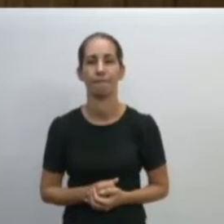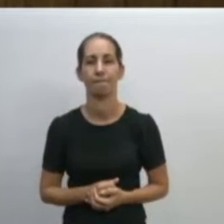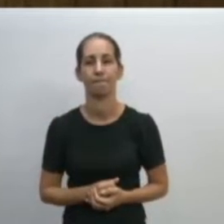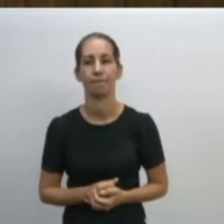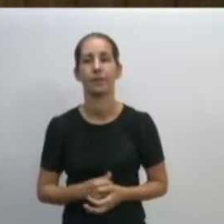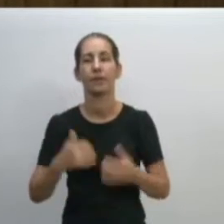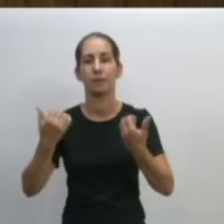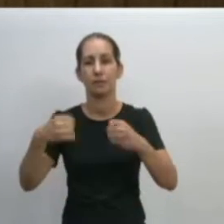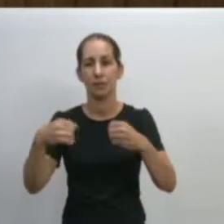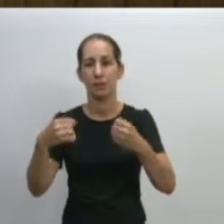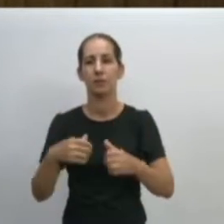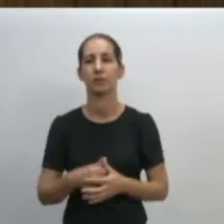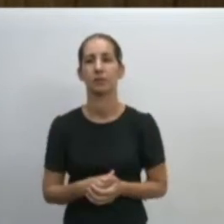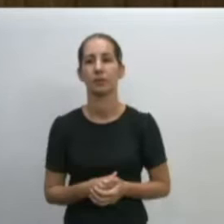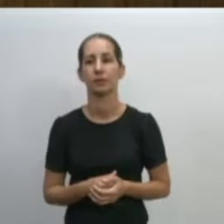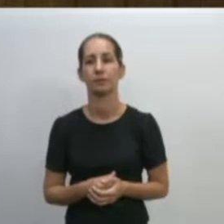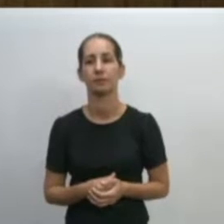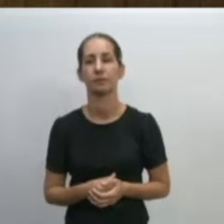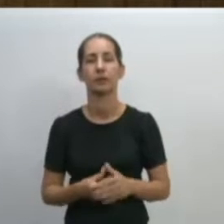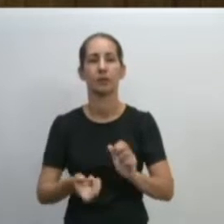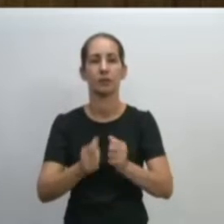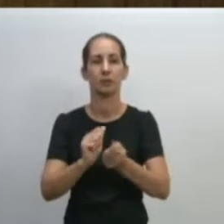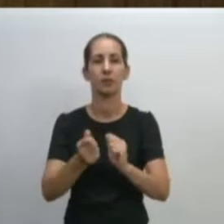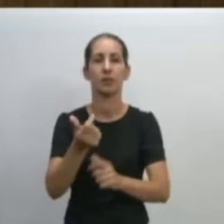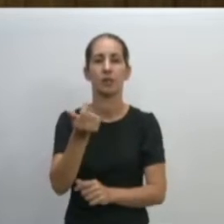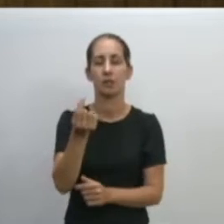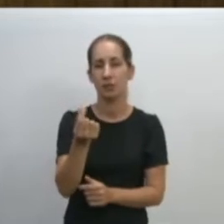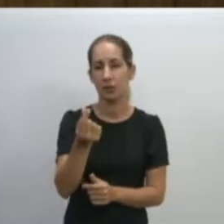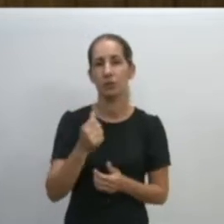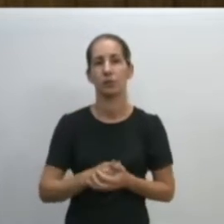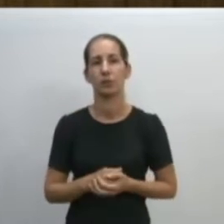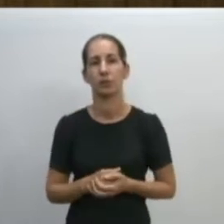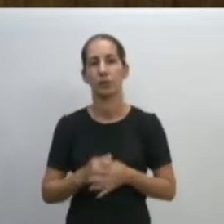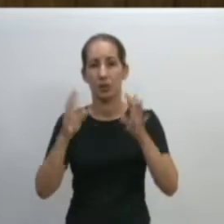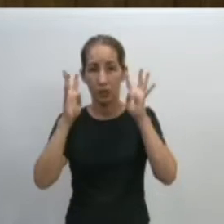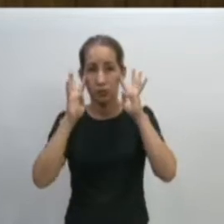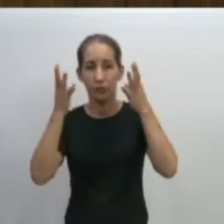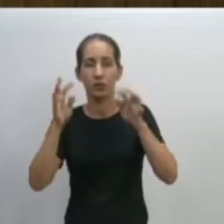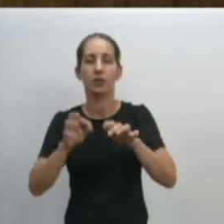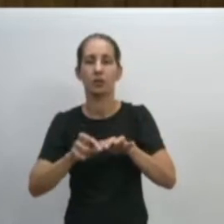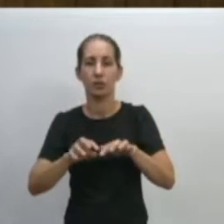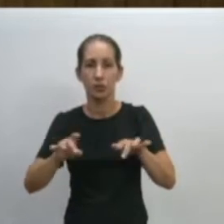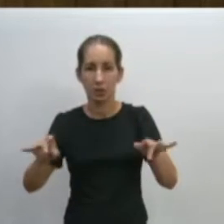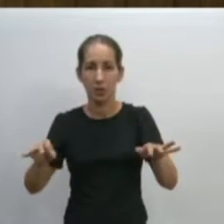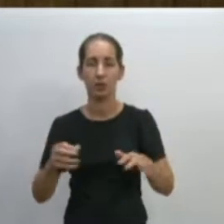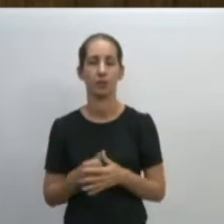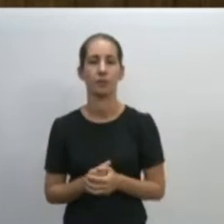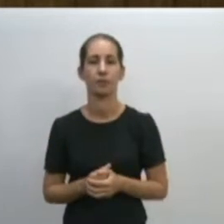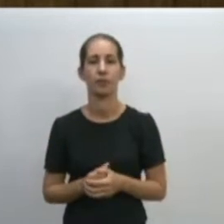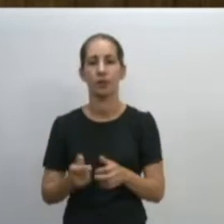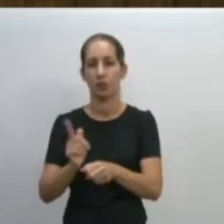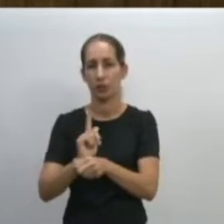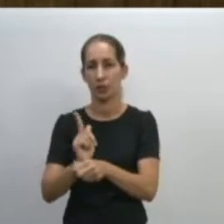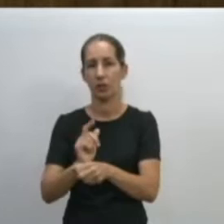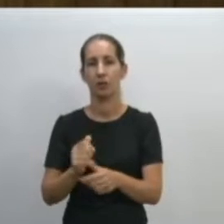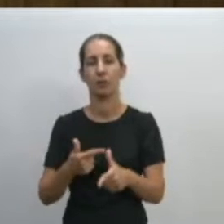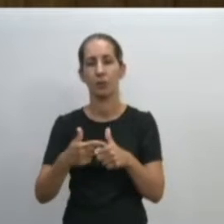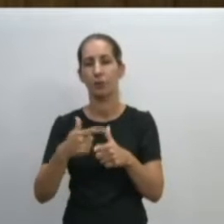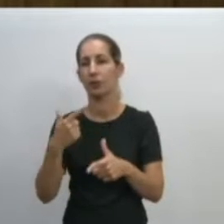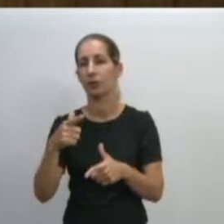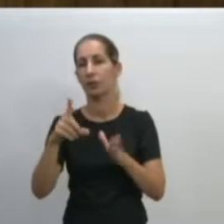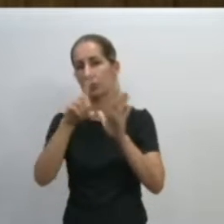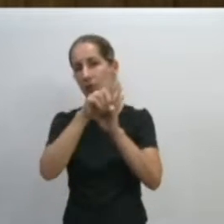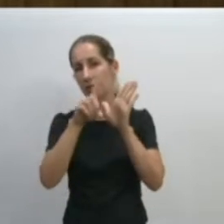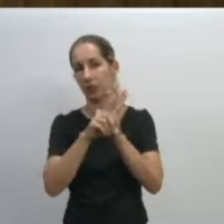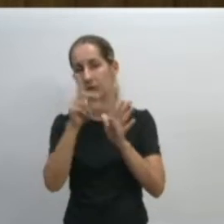a necessidade da administração, ela dá soluções digitais para a gestão, sem prejuízo do direito